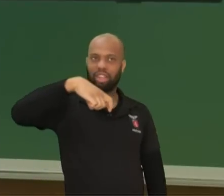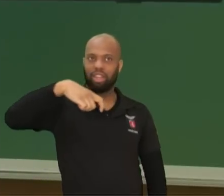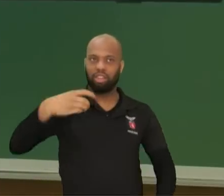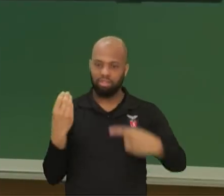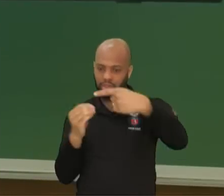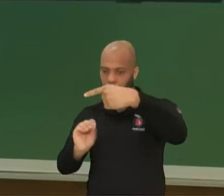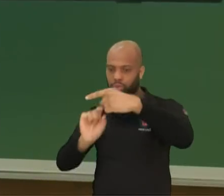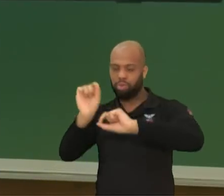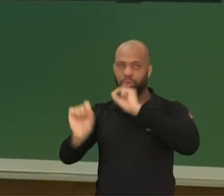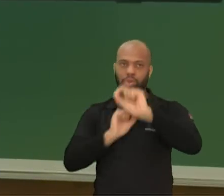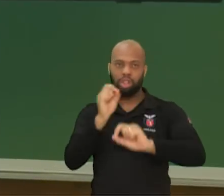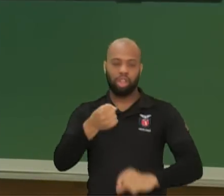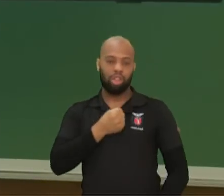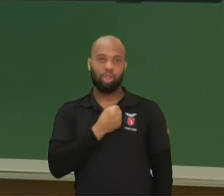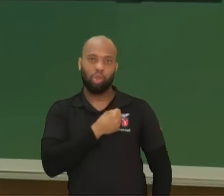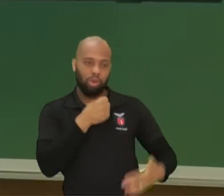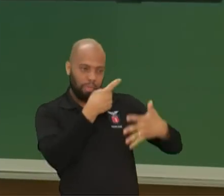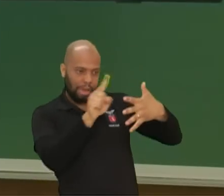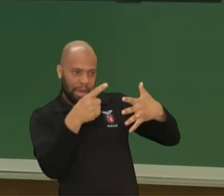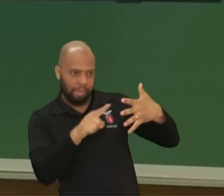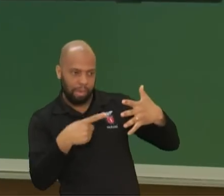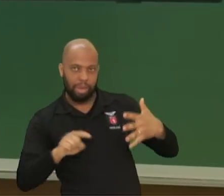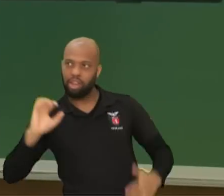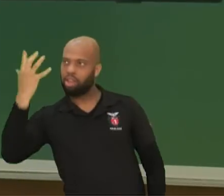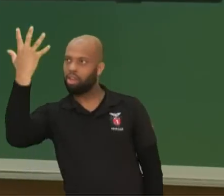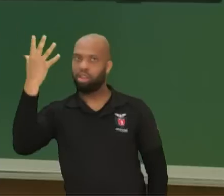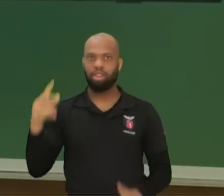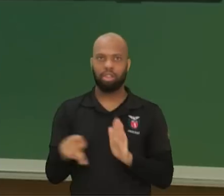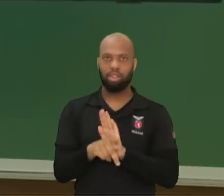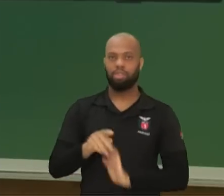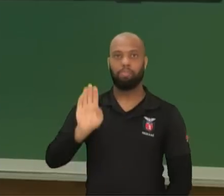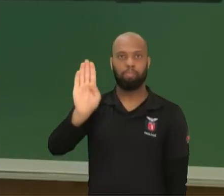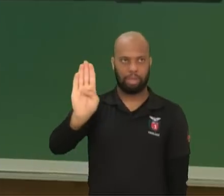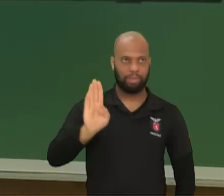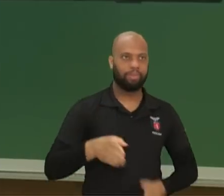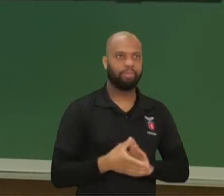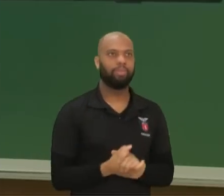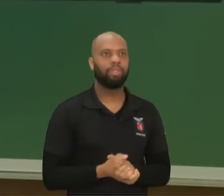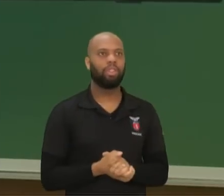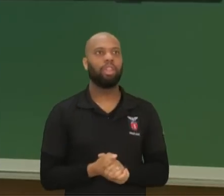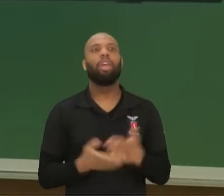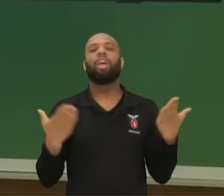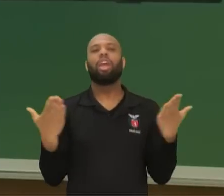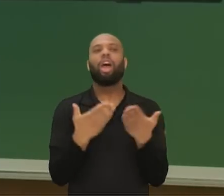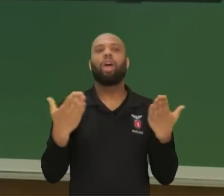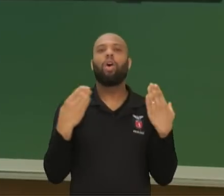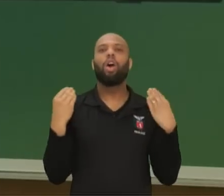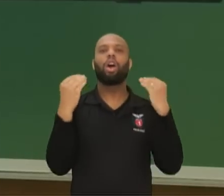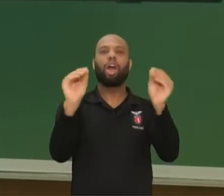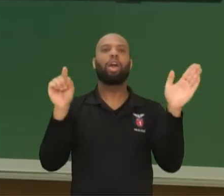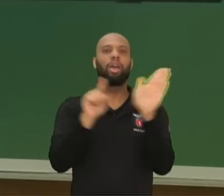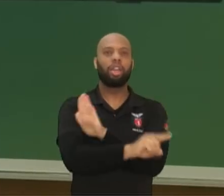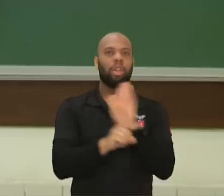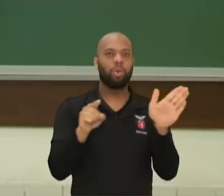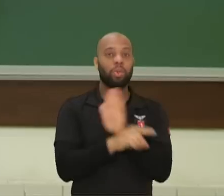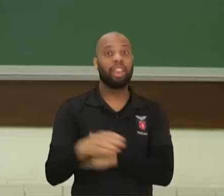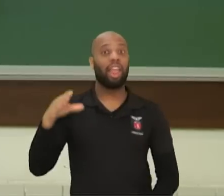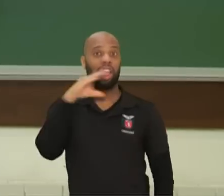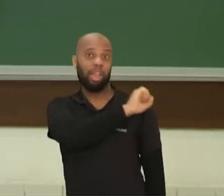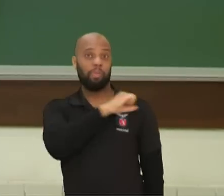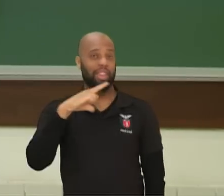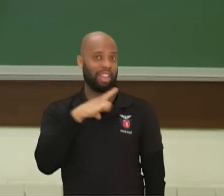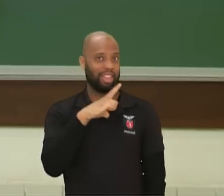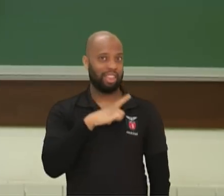número de elementos de ocorrer o evento B, tá bom? Então, aqui, pessoal, a professora trouxe um quiz para vocês, tá